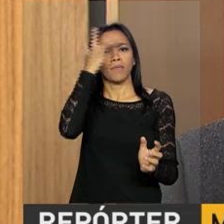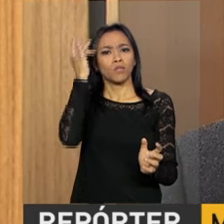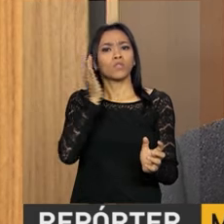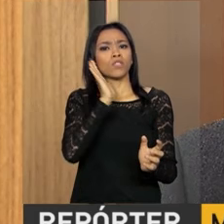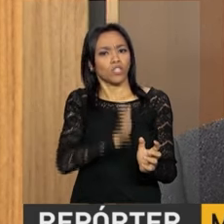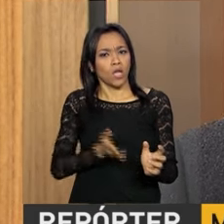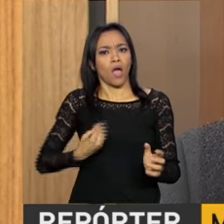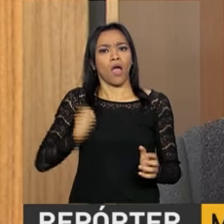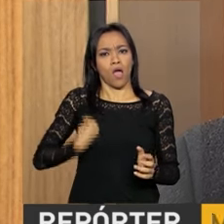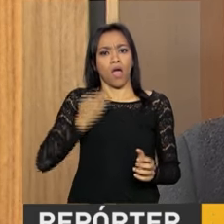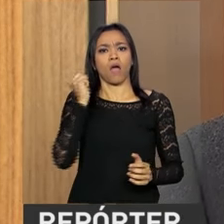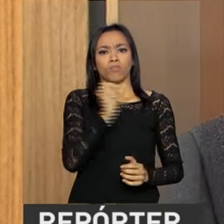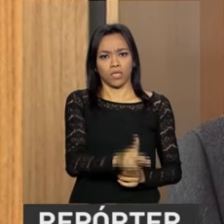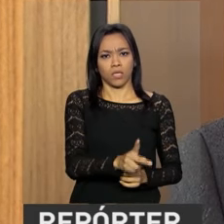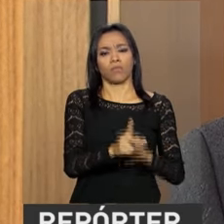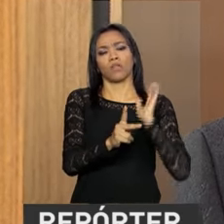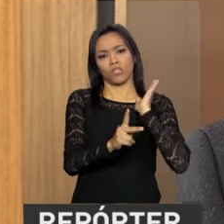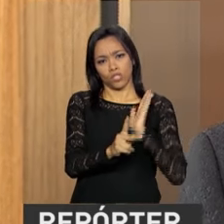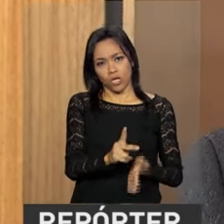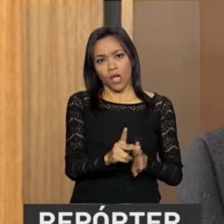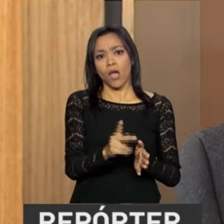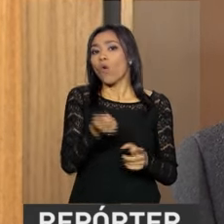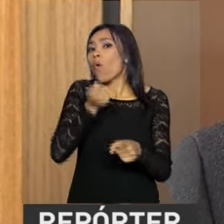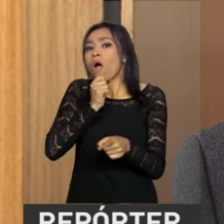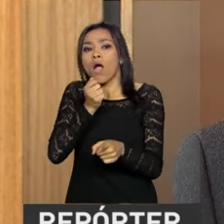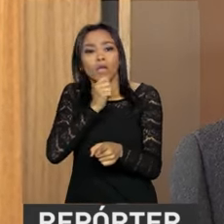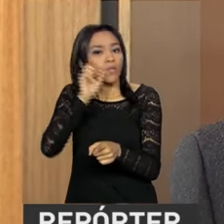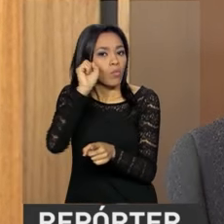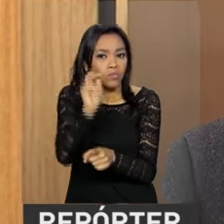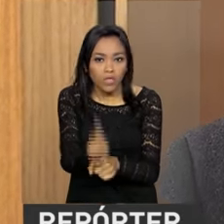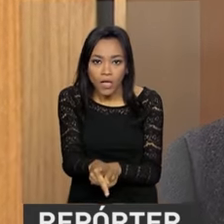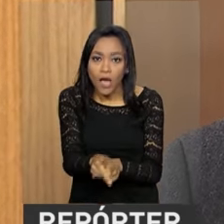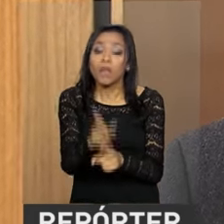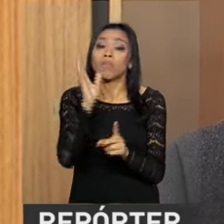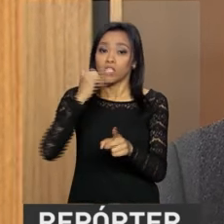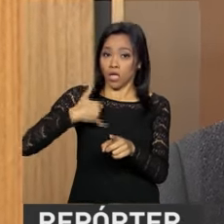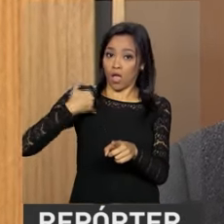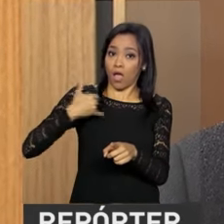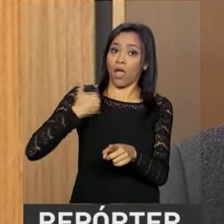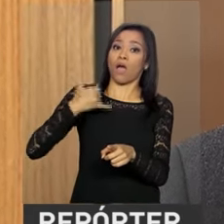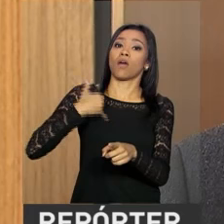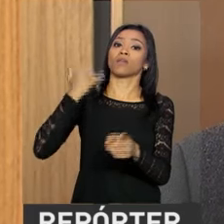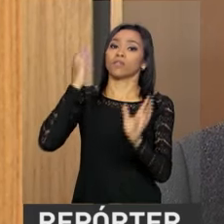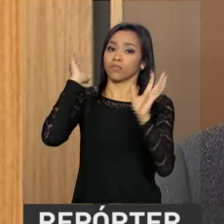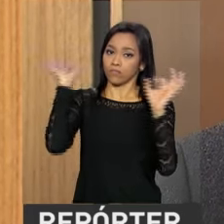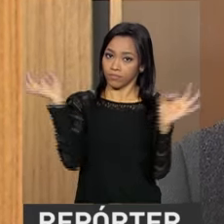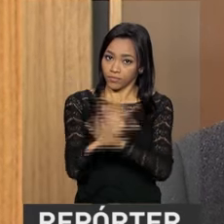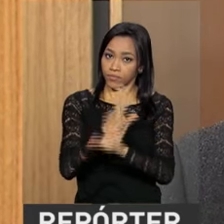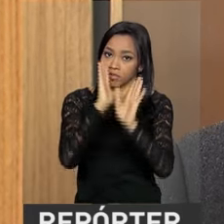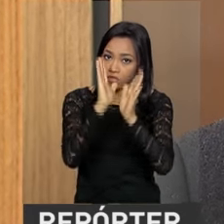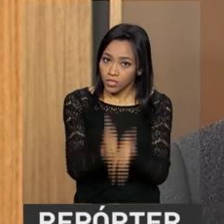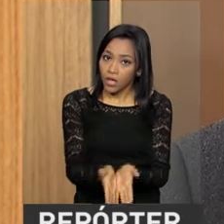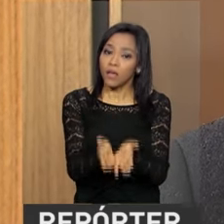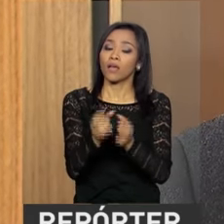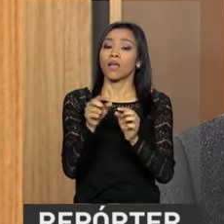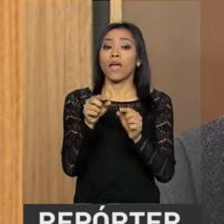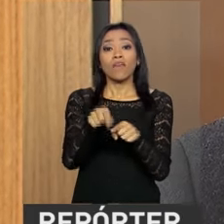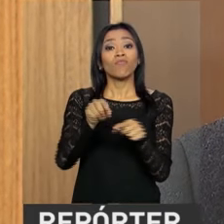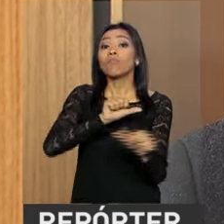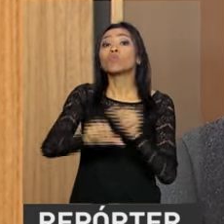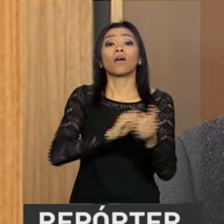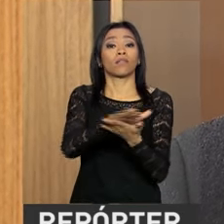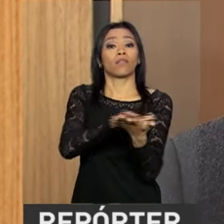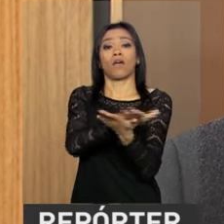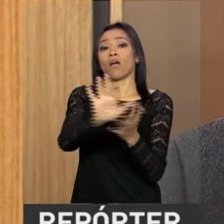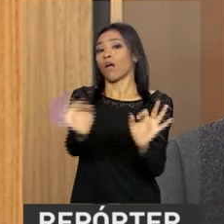que já estão aposentadas ou mesmas não aposentadas mas que já completaram as condições de acesso a aposentadoria elas não vai mudar